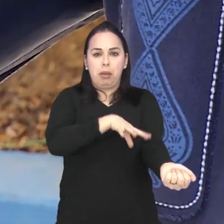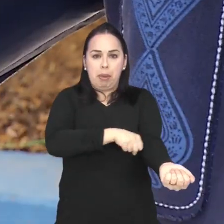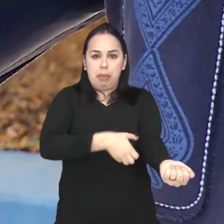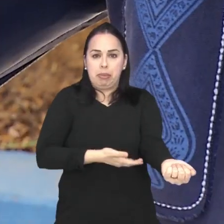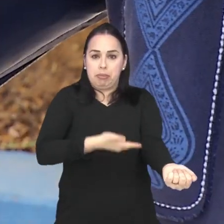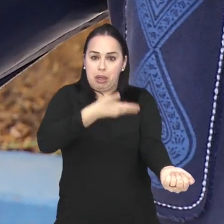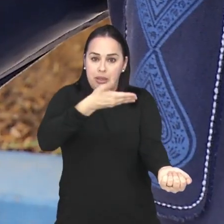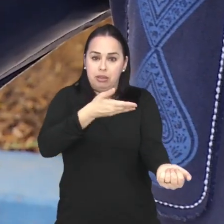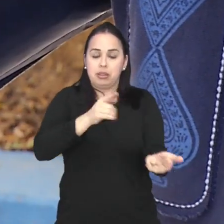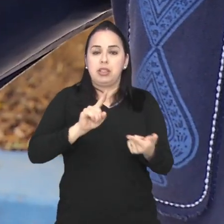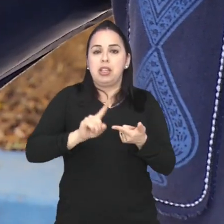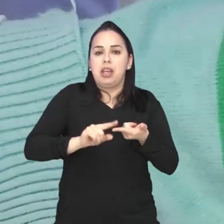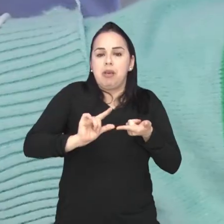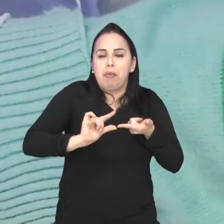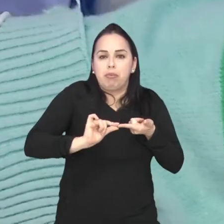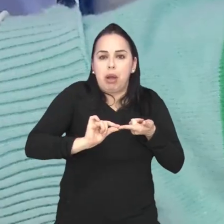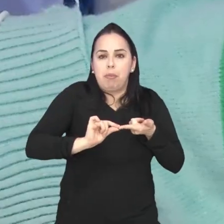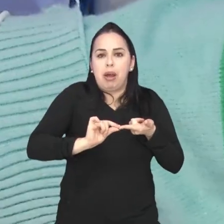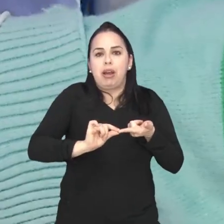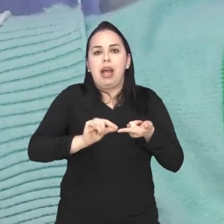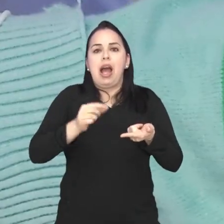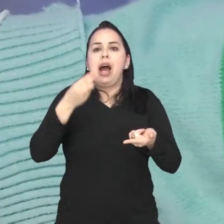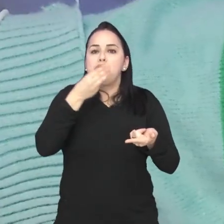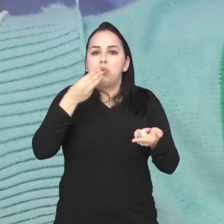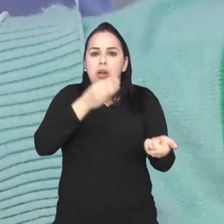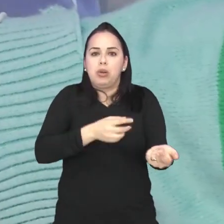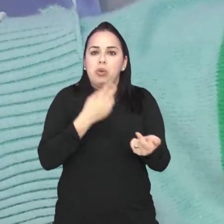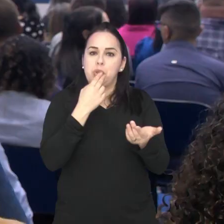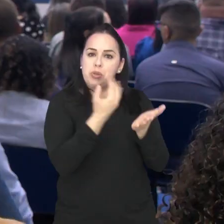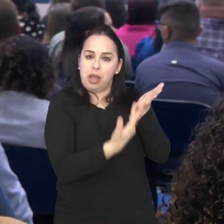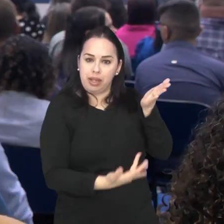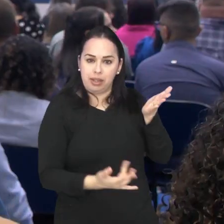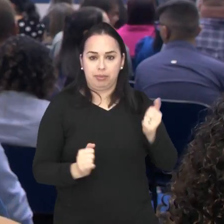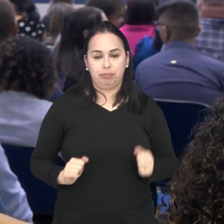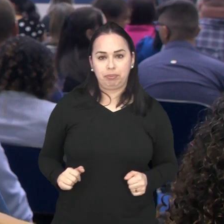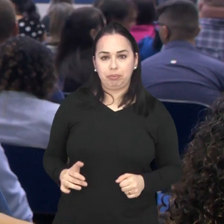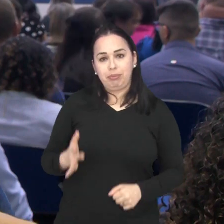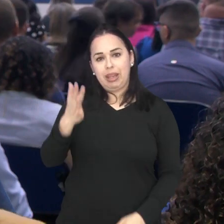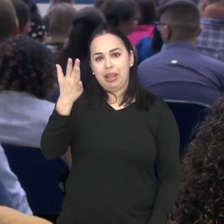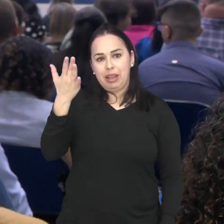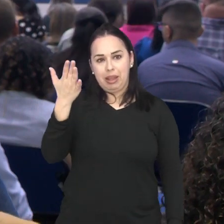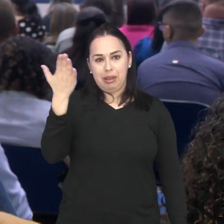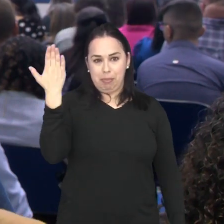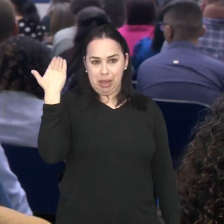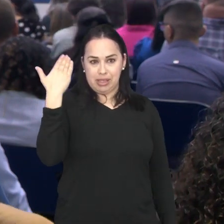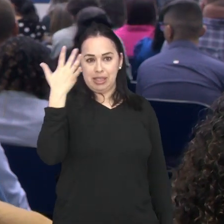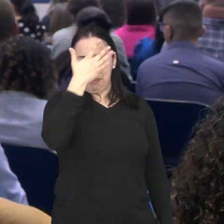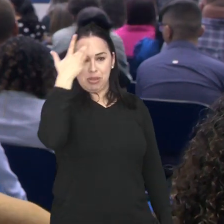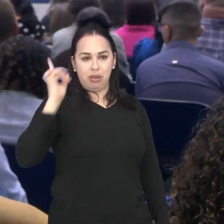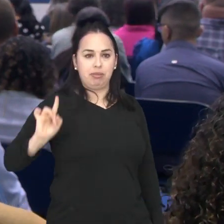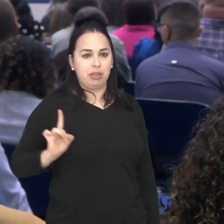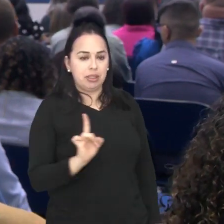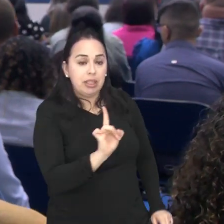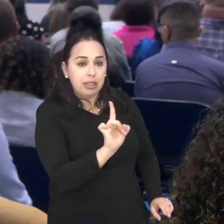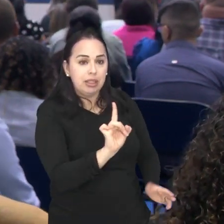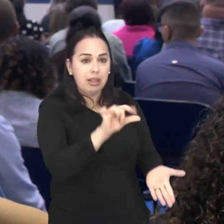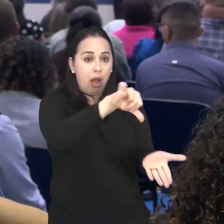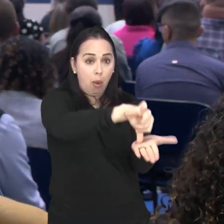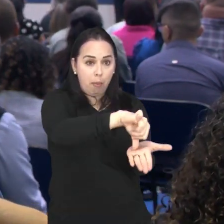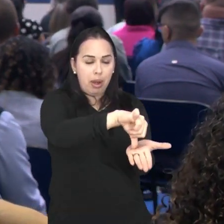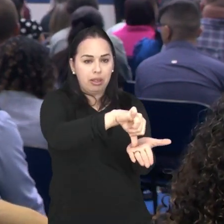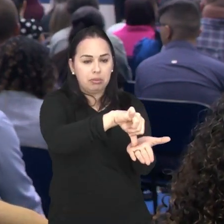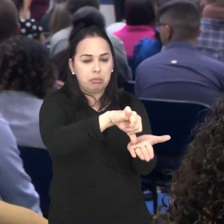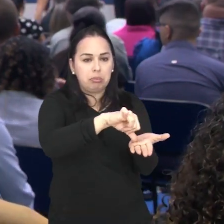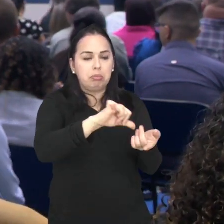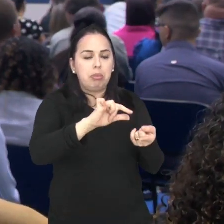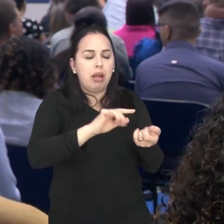como aferição de pressão arterial e medição do índice de glicemia. O munícipe teria que ir até a UBS, a Unidade Básica